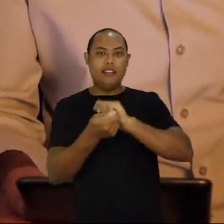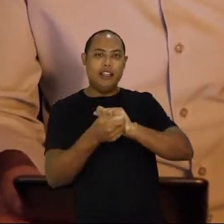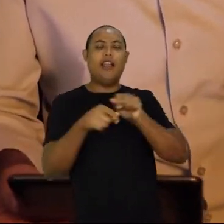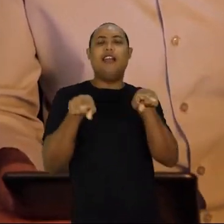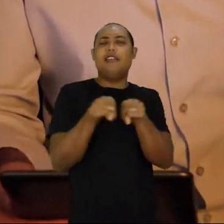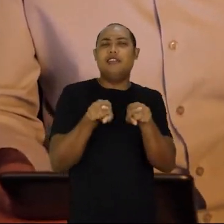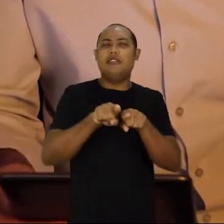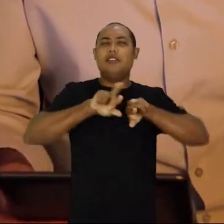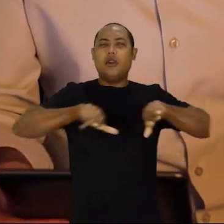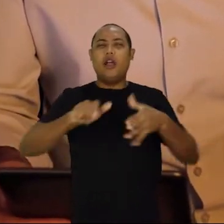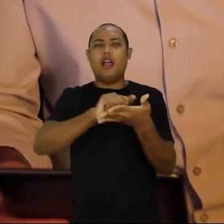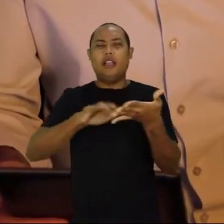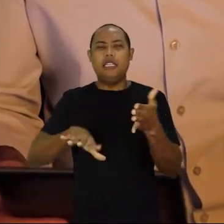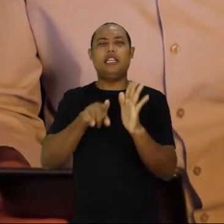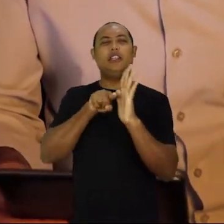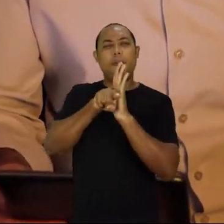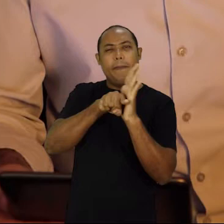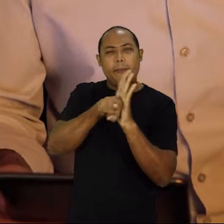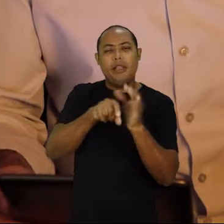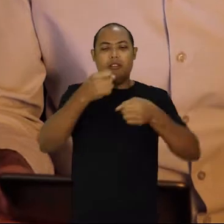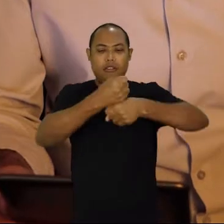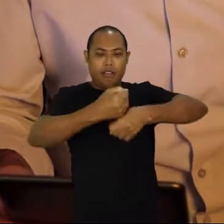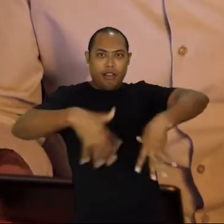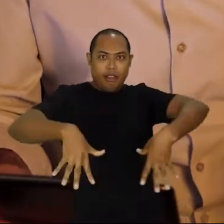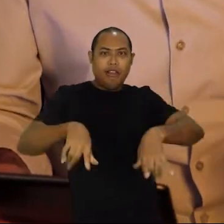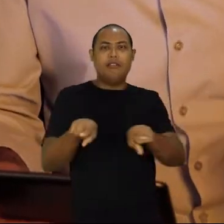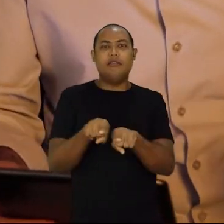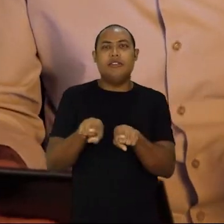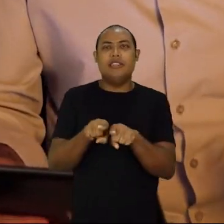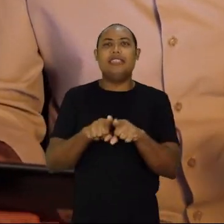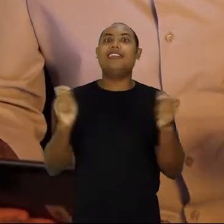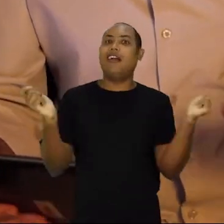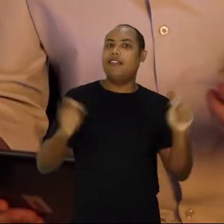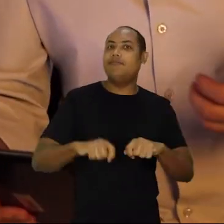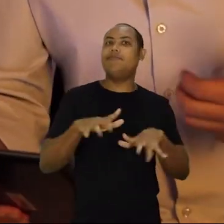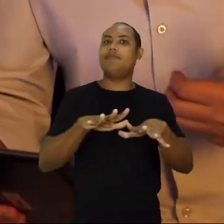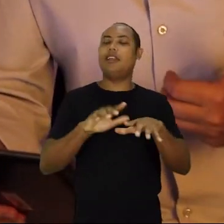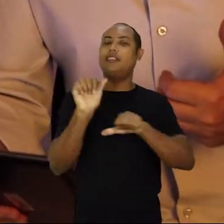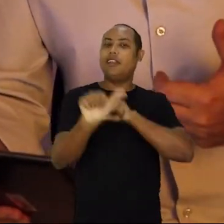de pesquisa e de extensão para essa modalidade remota.